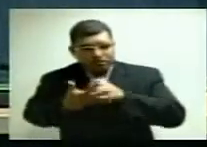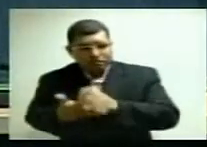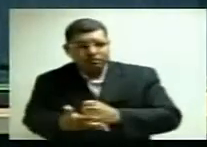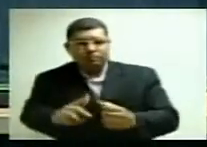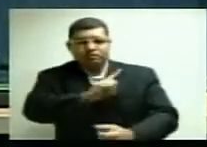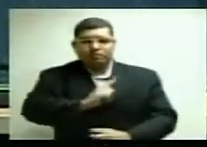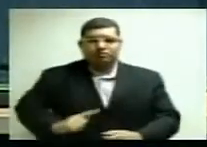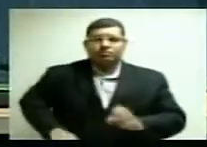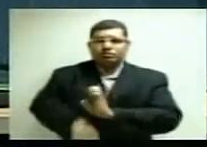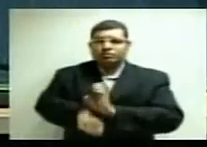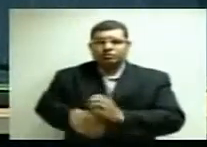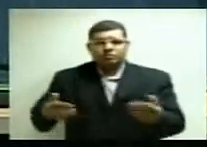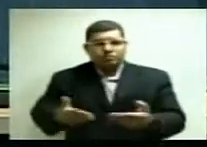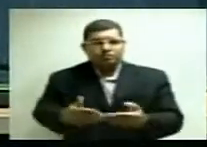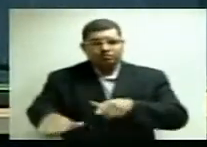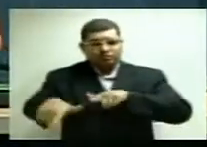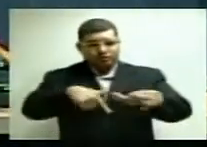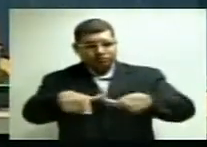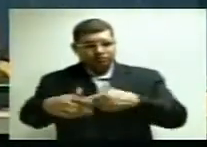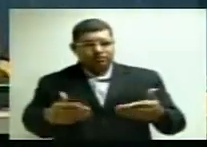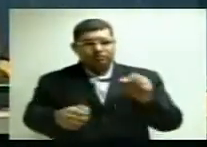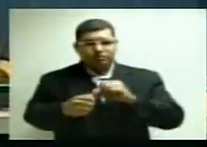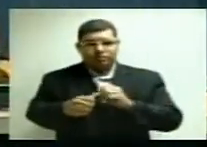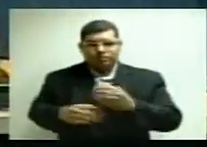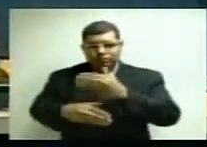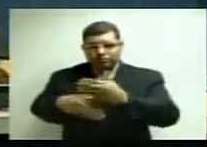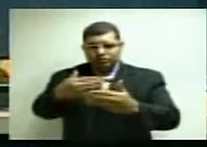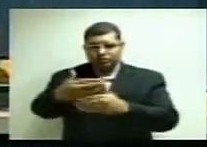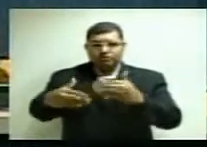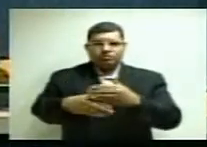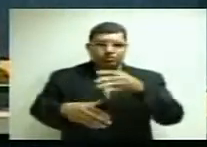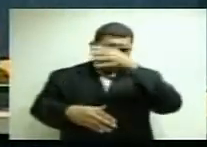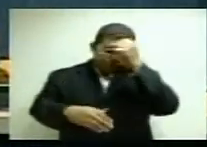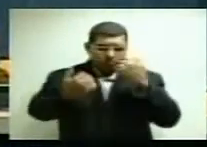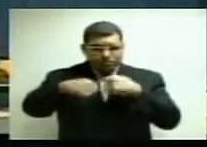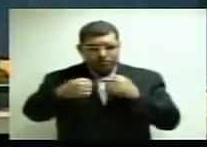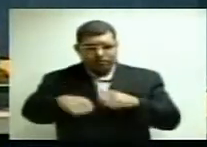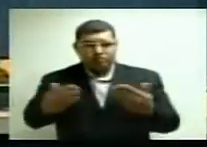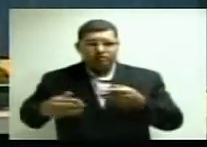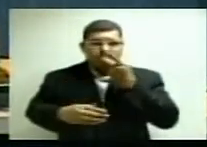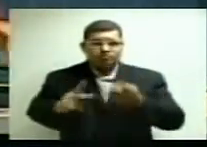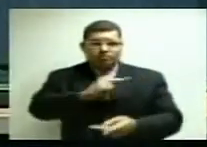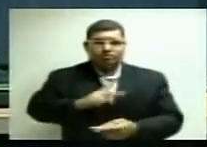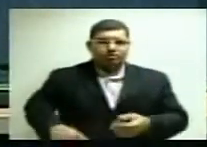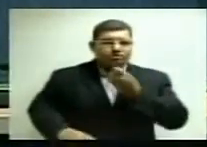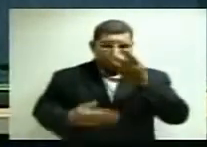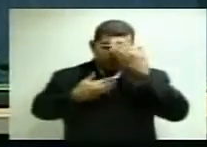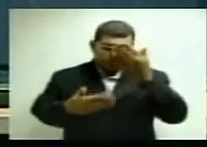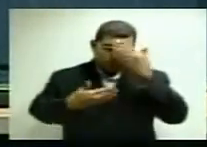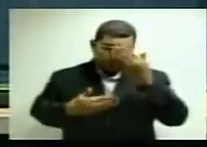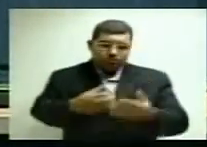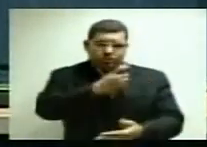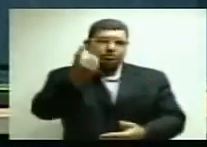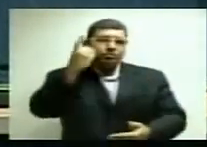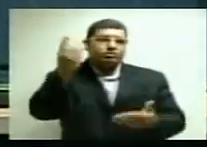ao governo do Estado, que é o órgão capaz de fazer as obras de infraestrutura que a cidade precisa. Era isso, senhor presidente. Muito obrigado e obrigado,